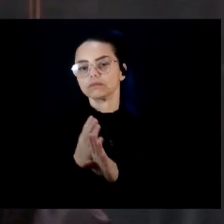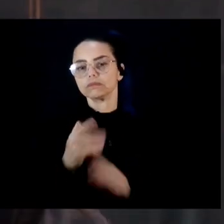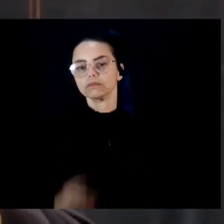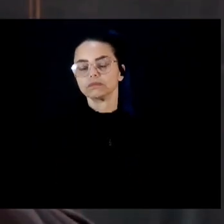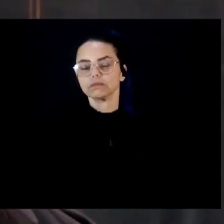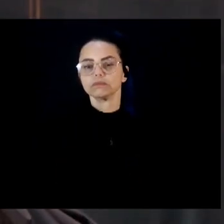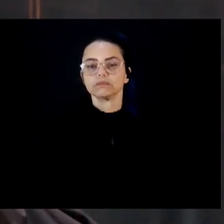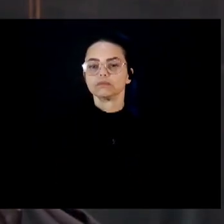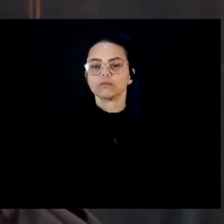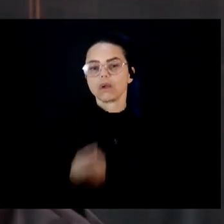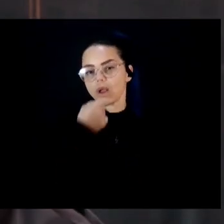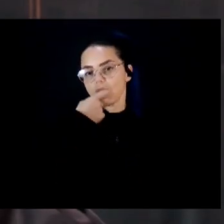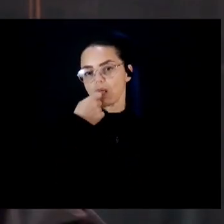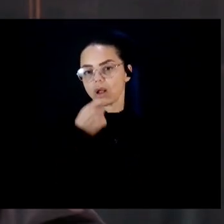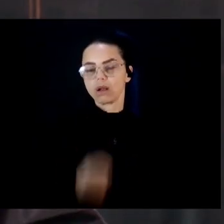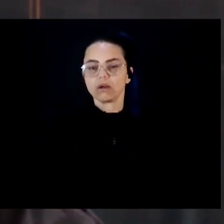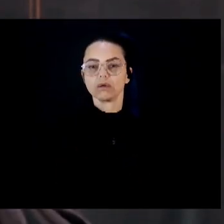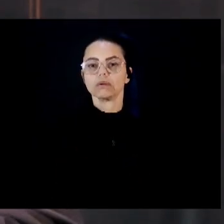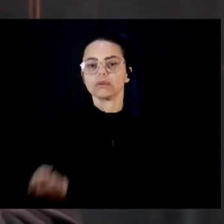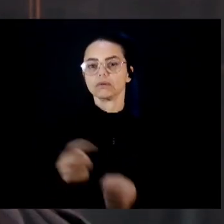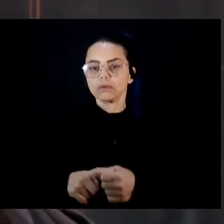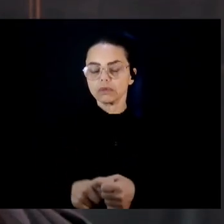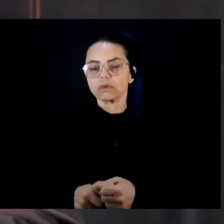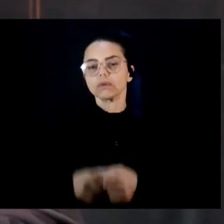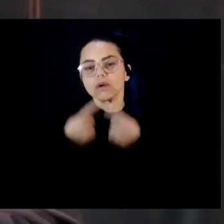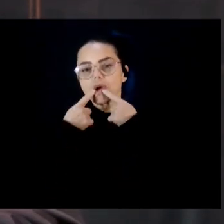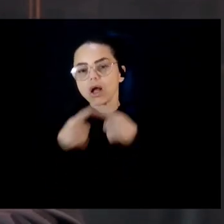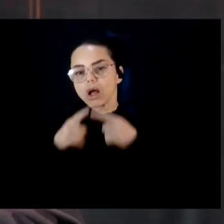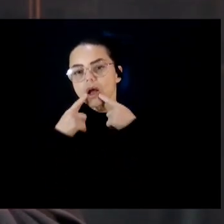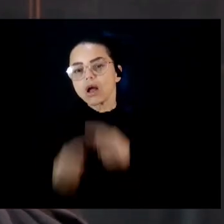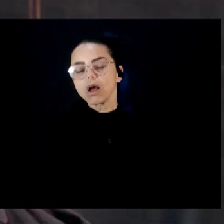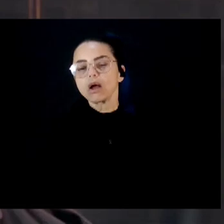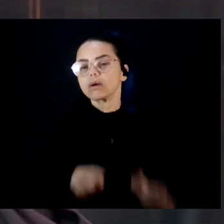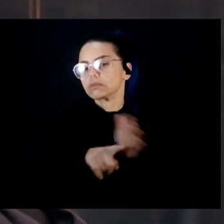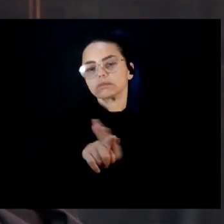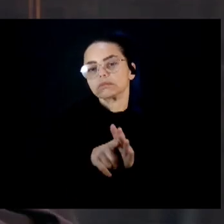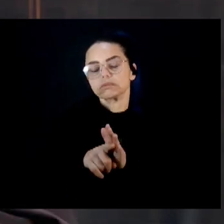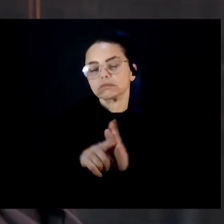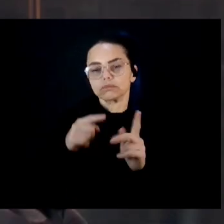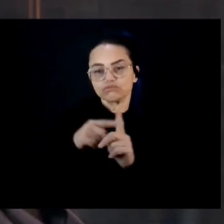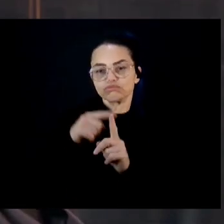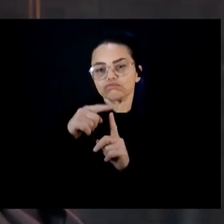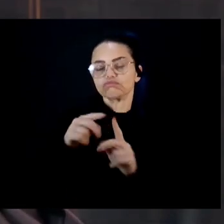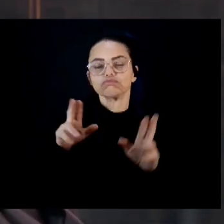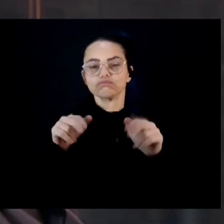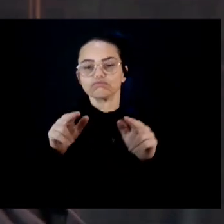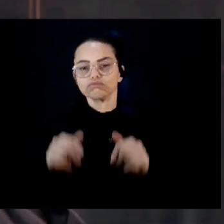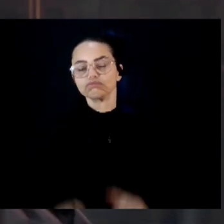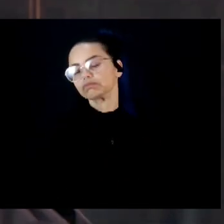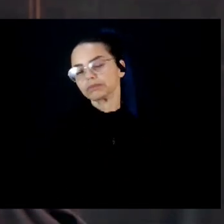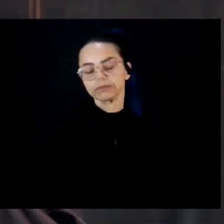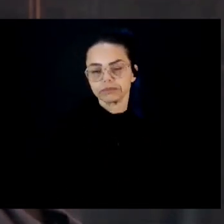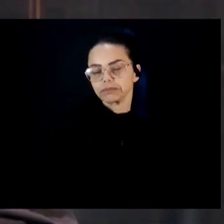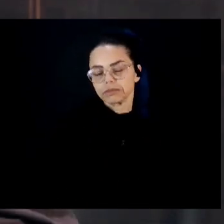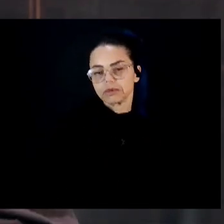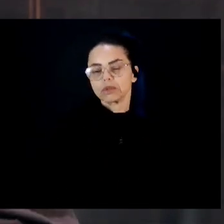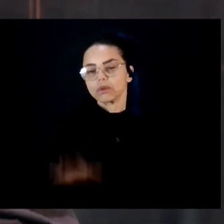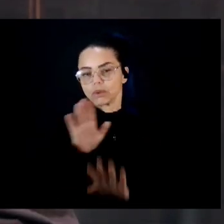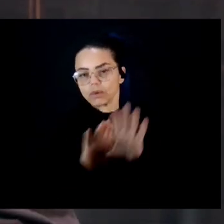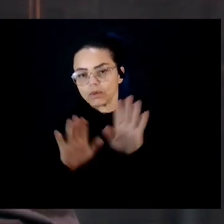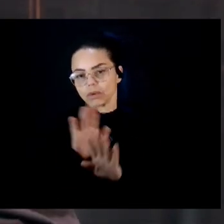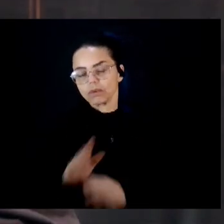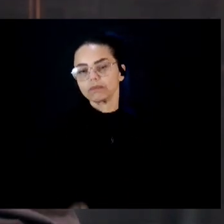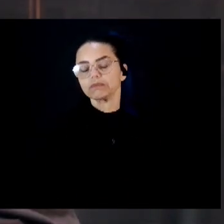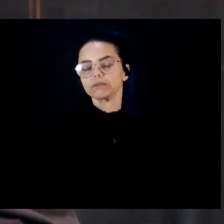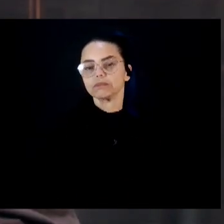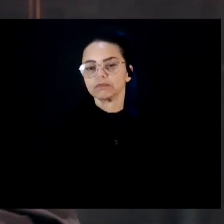paciente volta com as mesmas queixas e os exames laboratoriais não melhoram. Mas a gente precisa ter muito cuidado para não banalizar o uso do